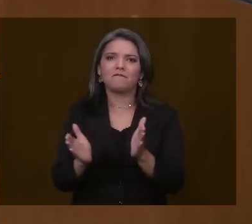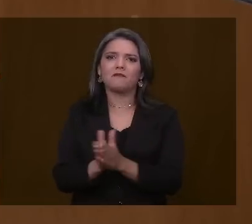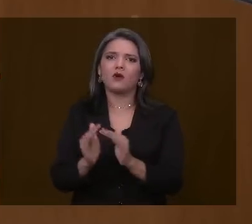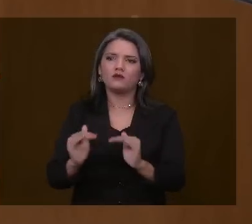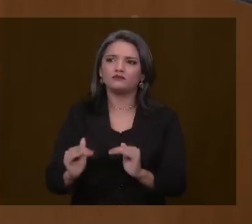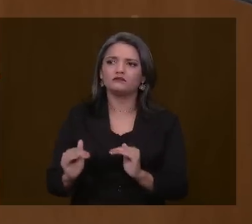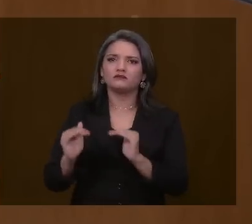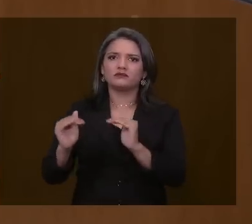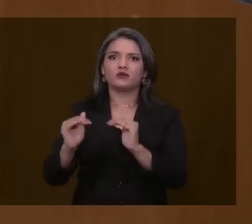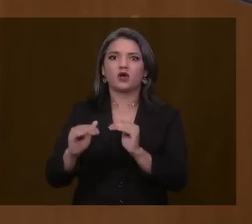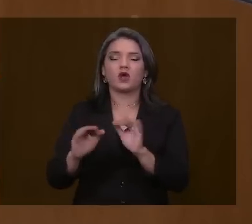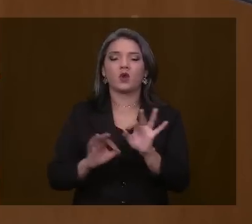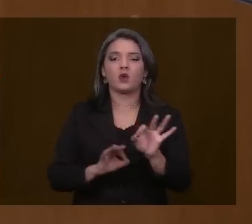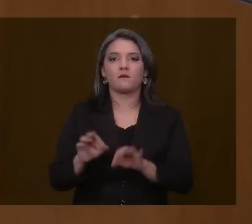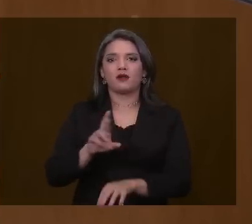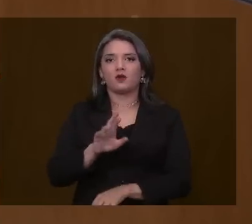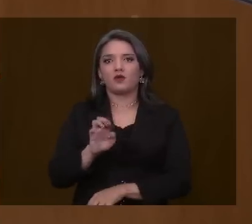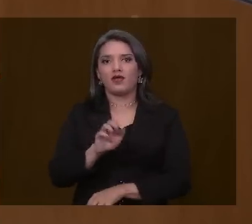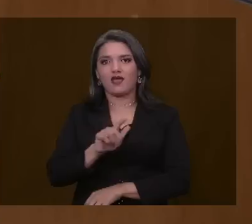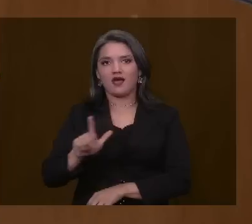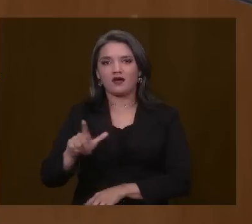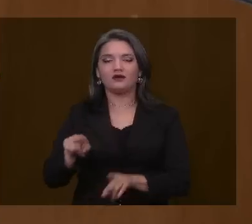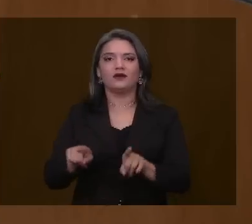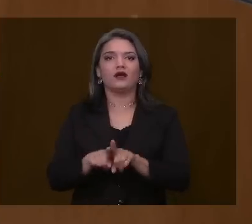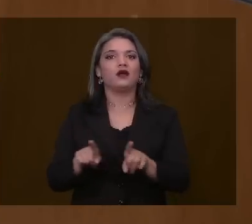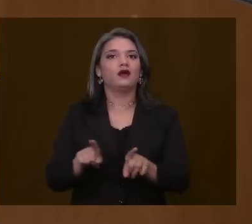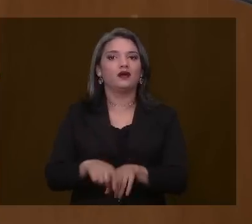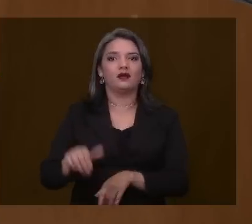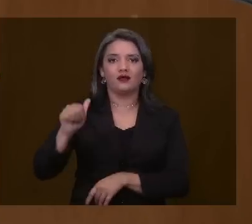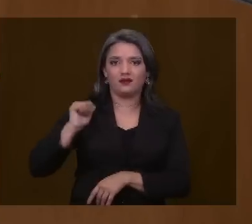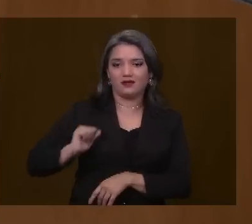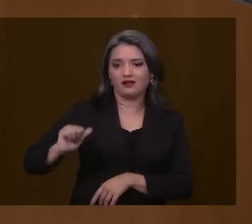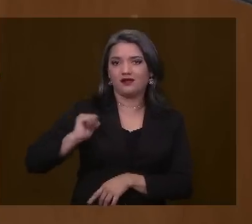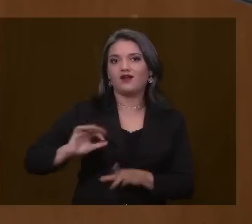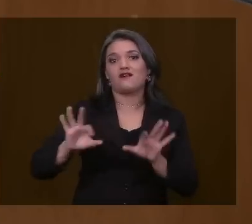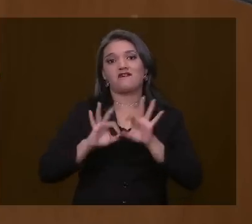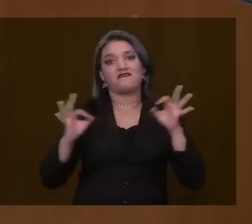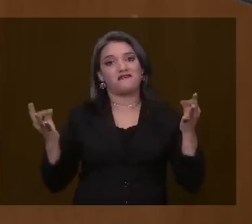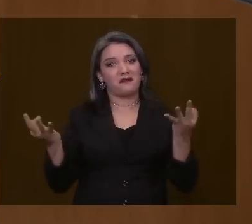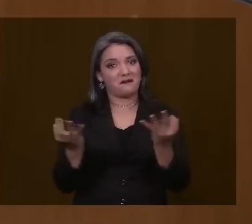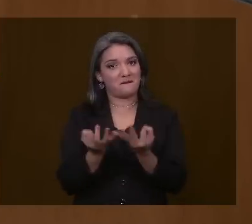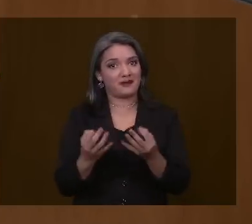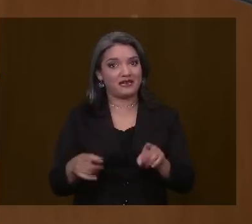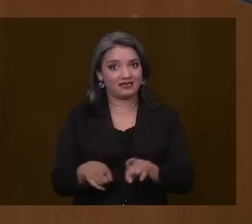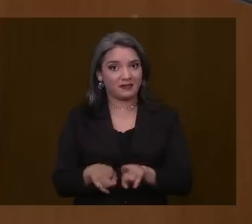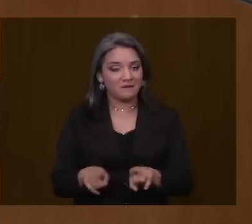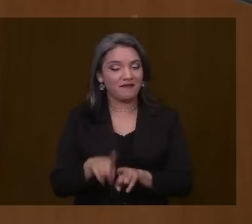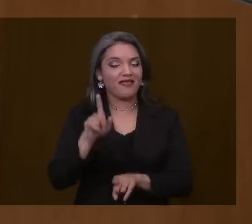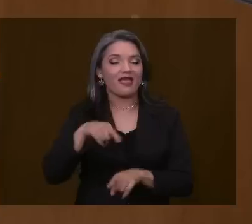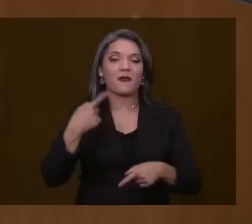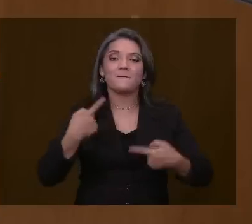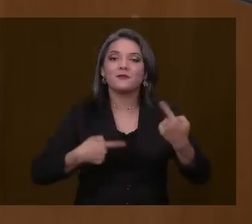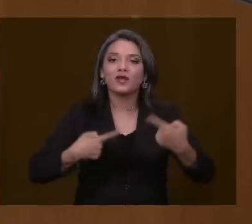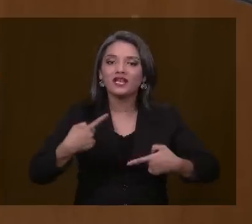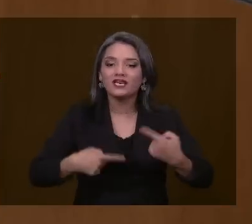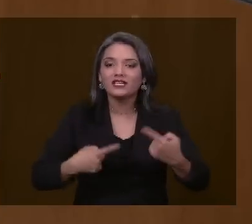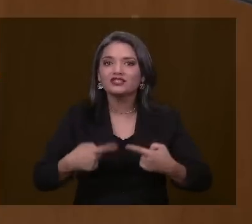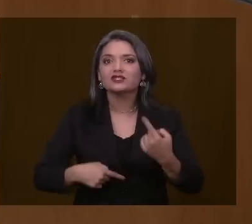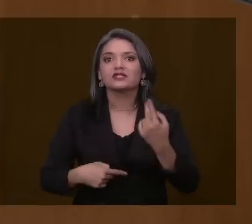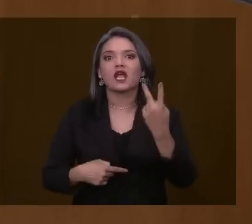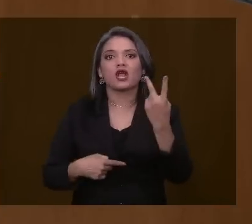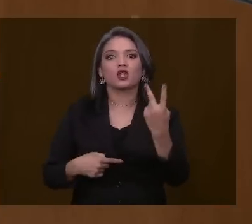Plano Real e o Bolsa Família. Não à toa, políticas protagonizadas por dois